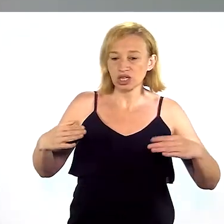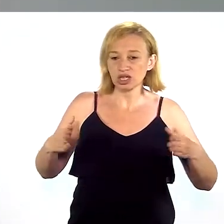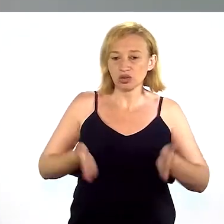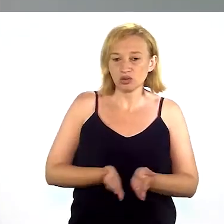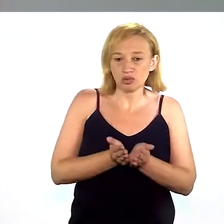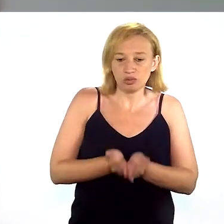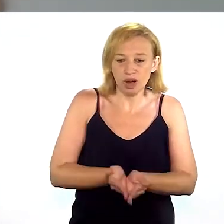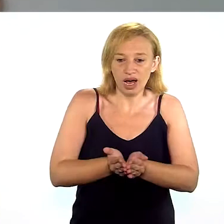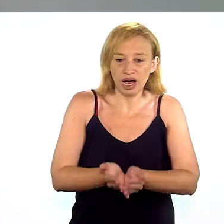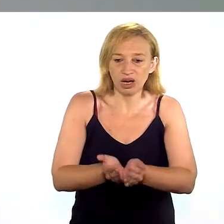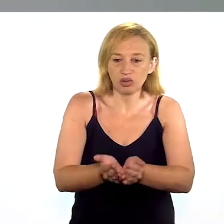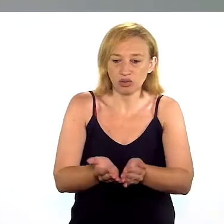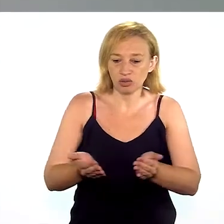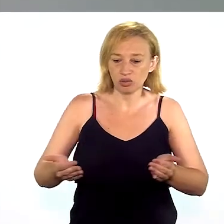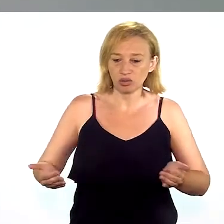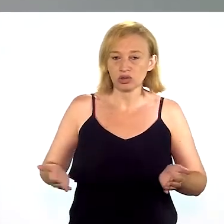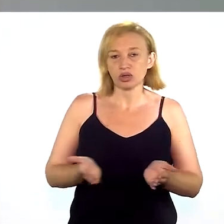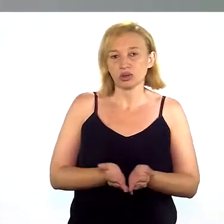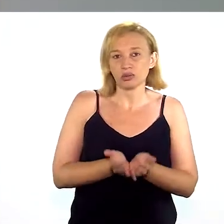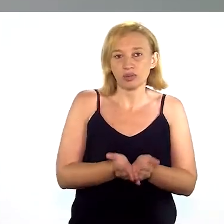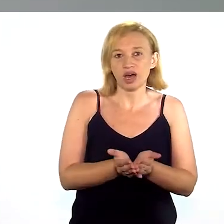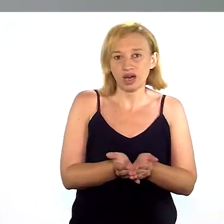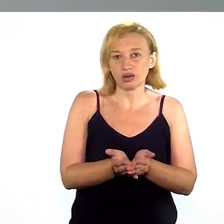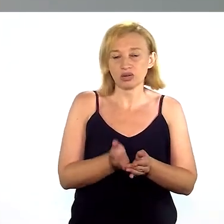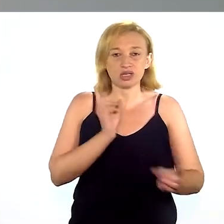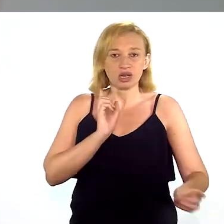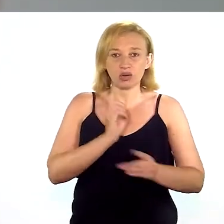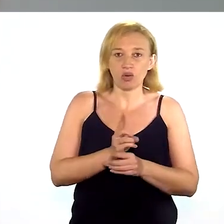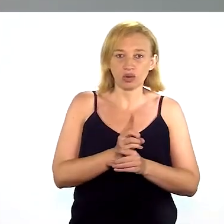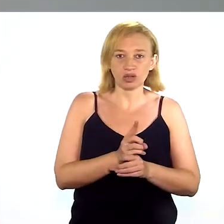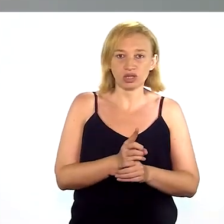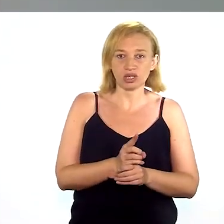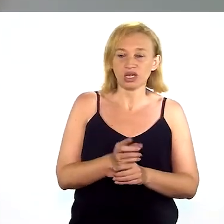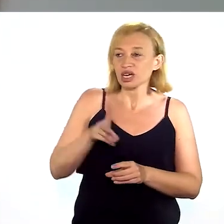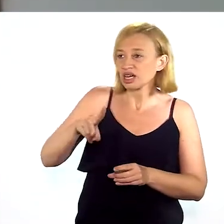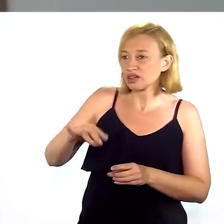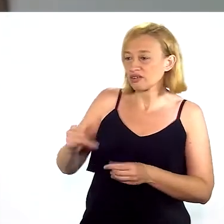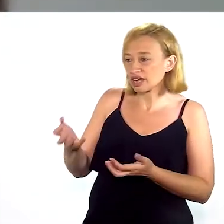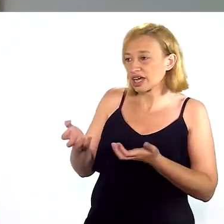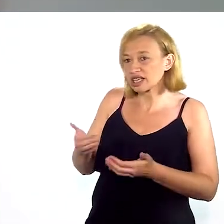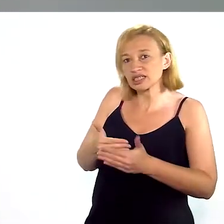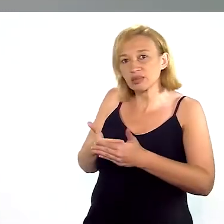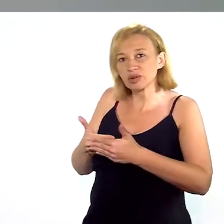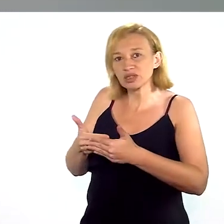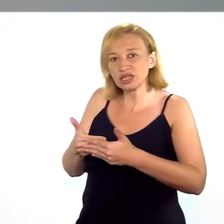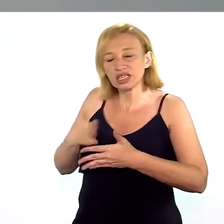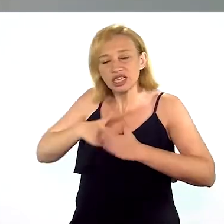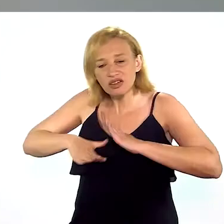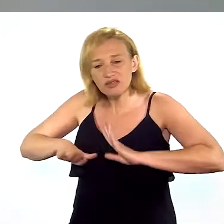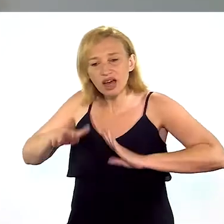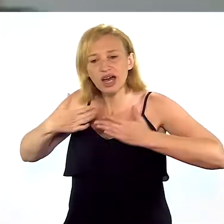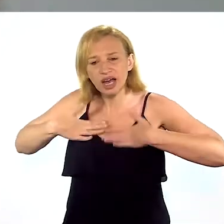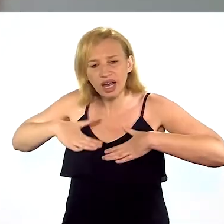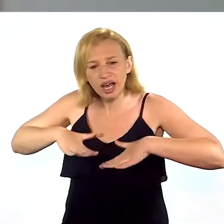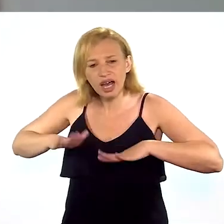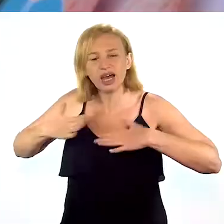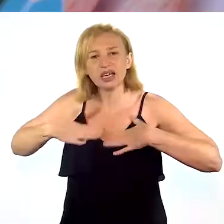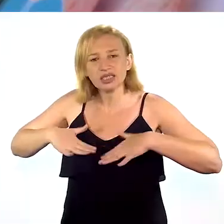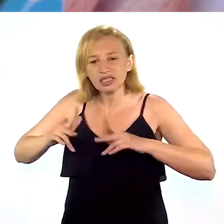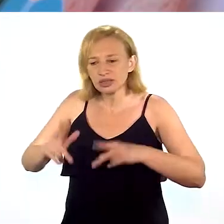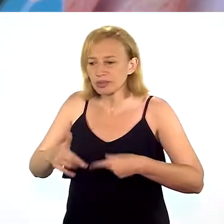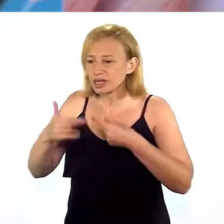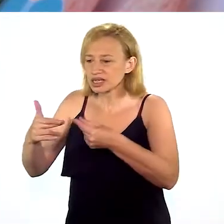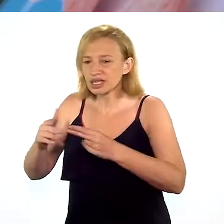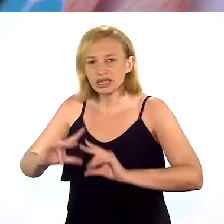barco dela, eles acabam ali se encontrando na vida, tem um encontro de almas, e ele vai tentando se aproximar dela lentamente,